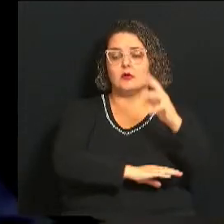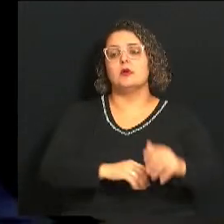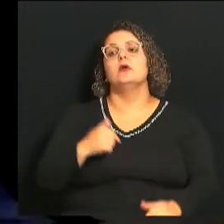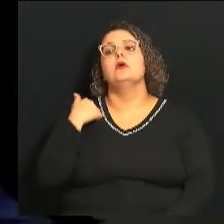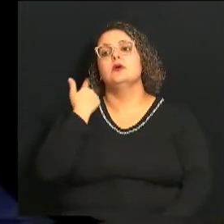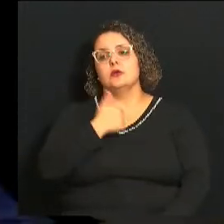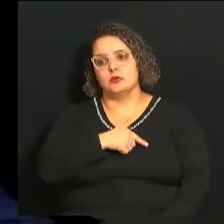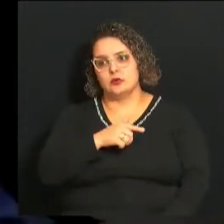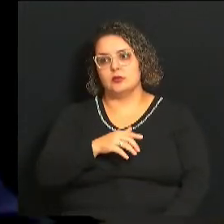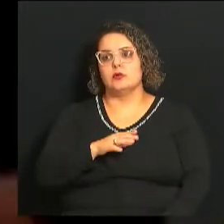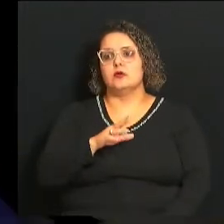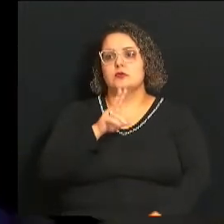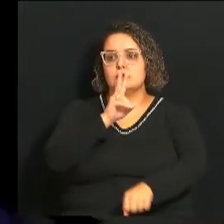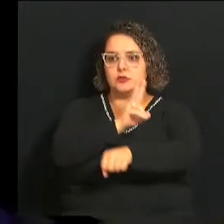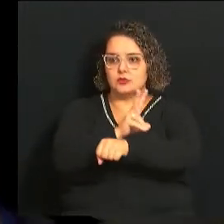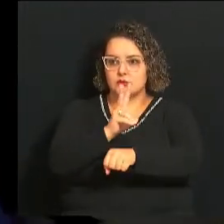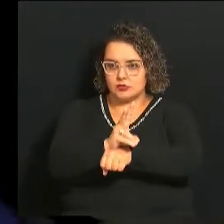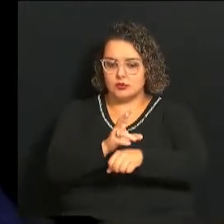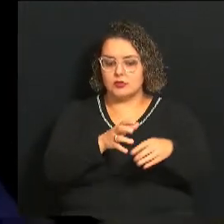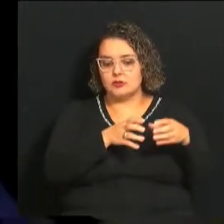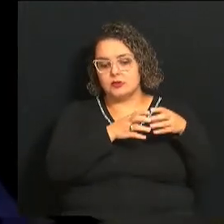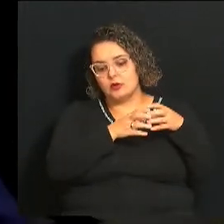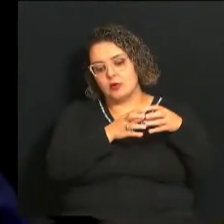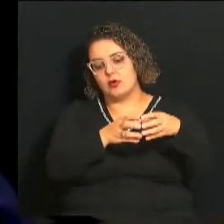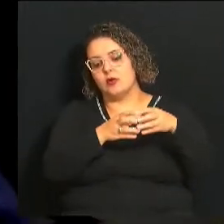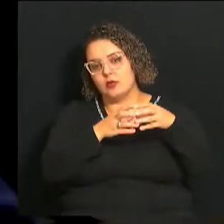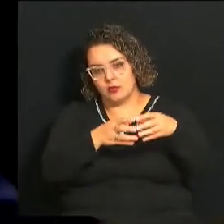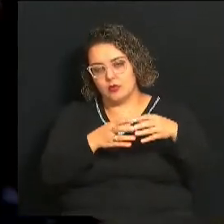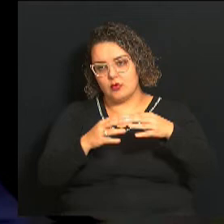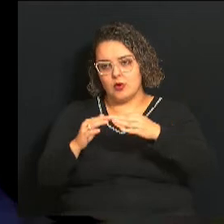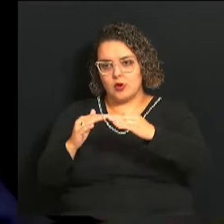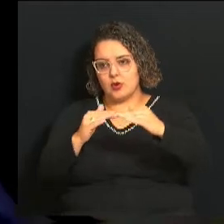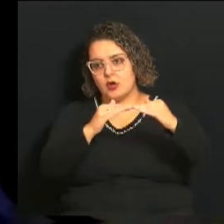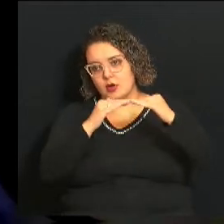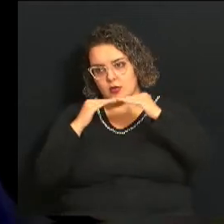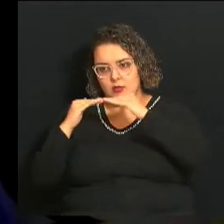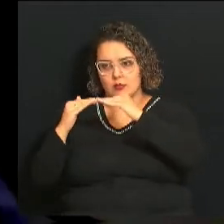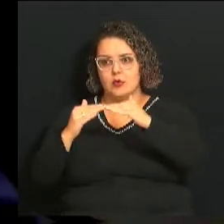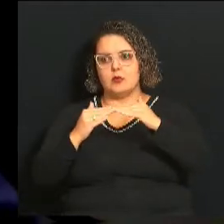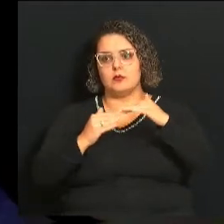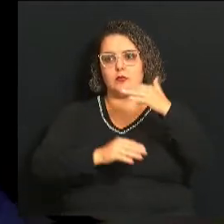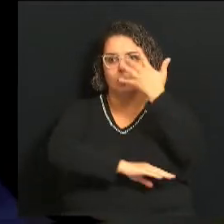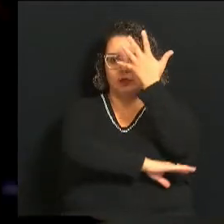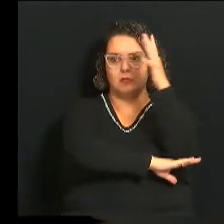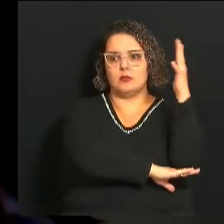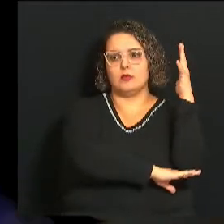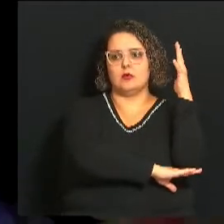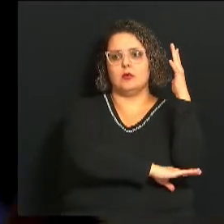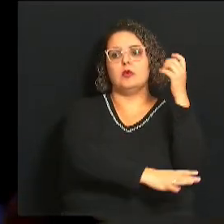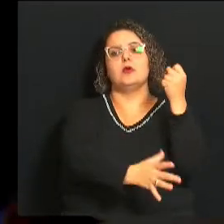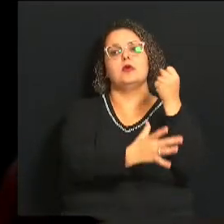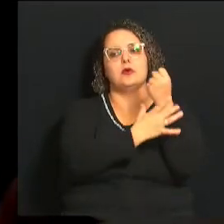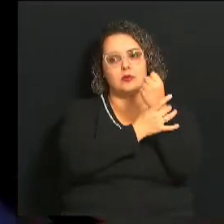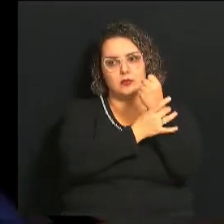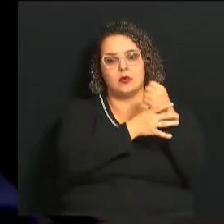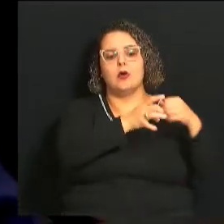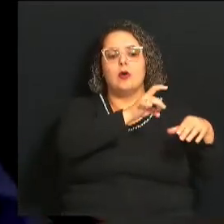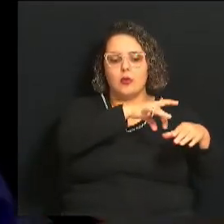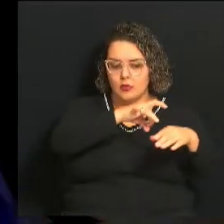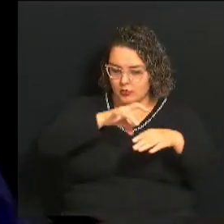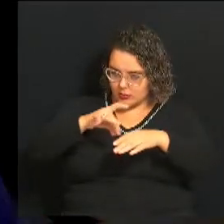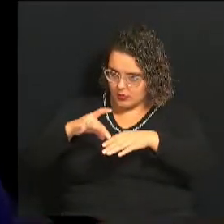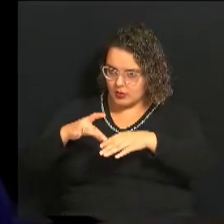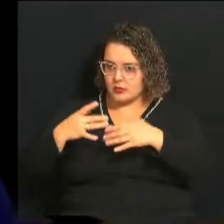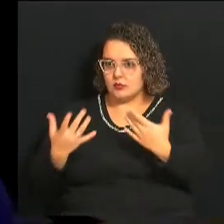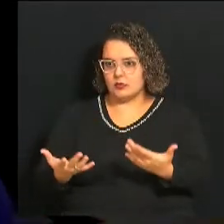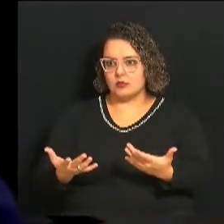priorizado esse convívio, né, harmonioso. Tanto é que a arborização mais segura é com o intuito de plantar árvore, né? De acordo